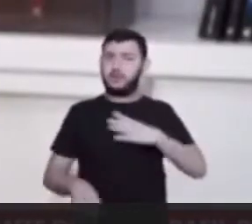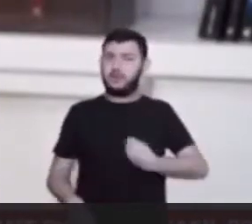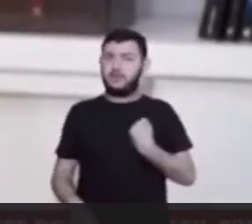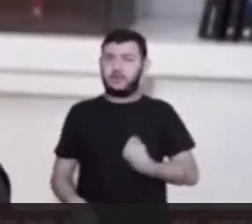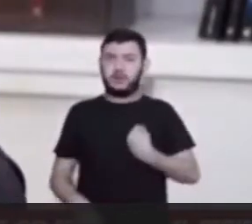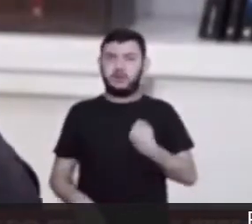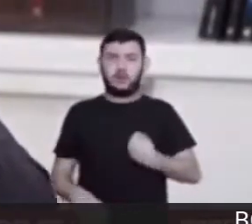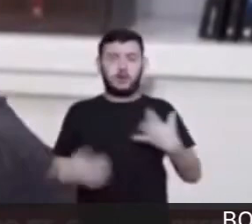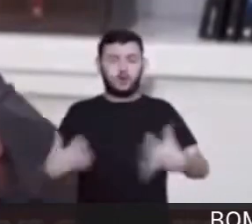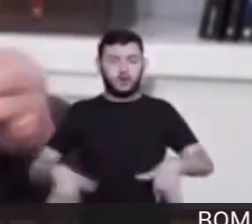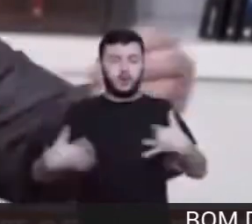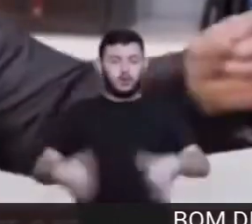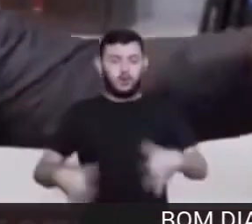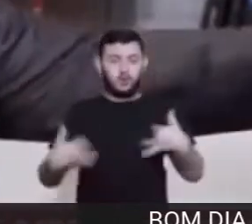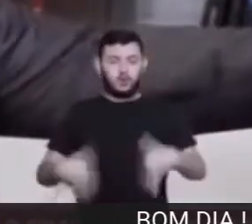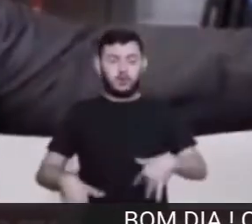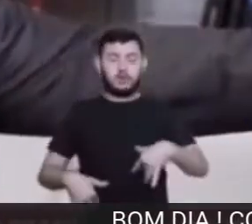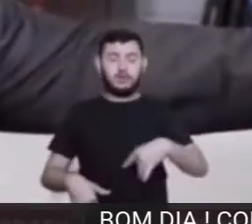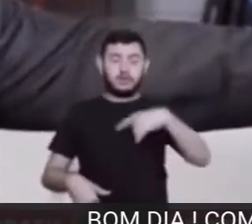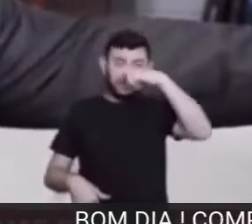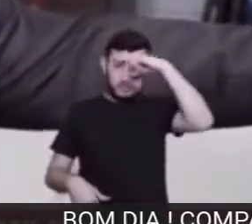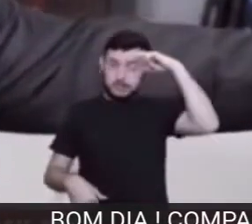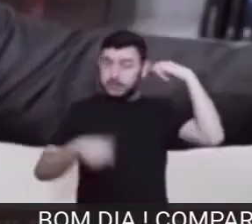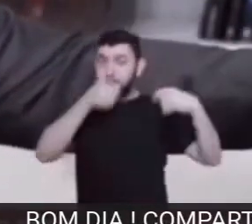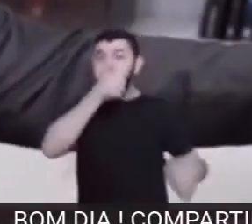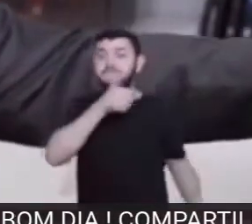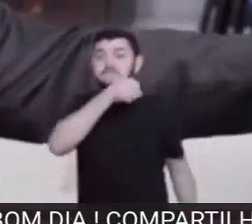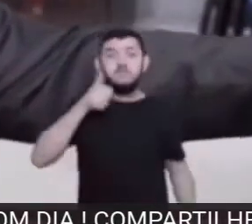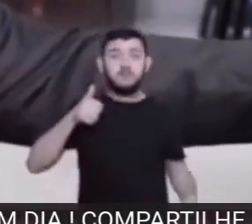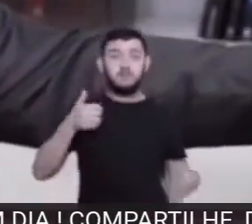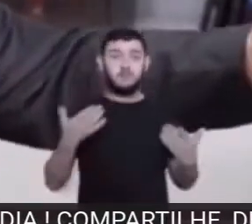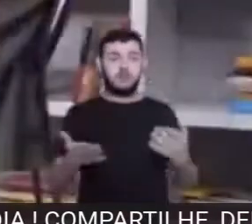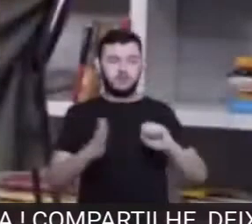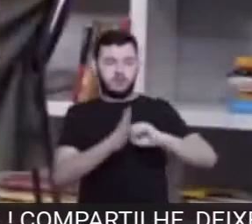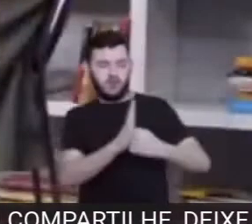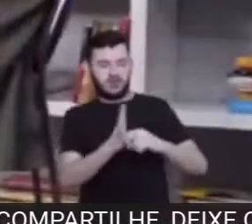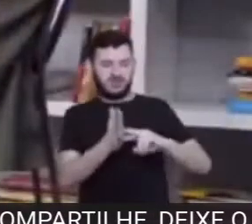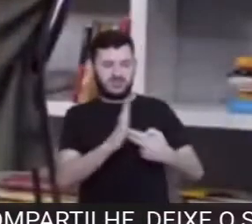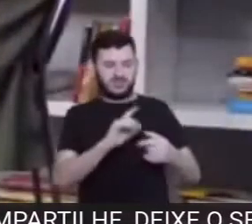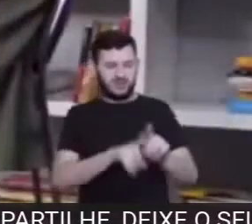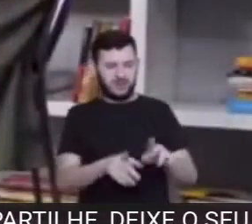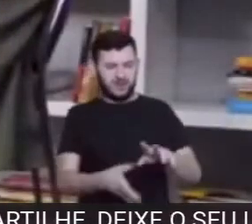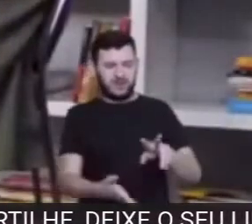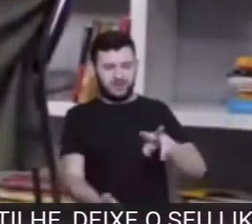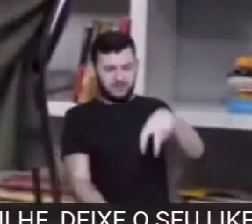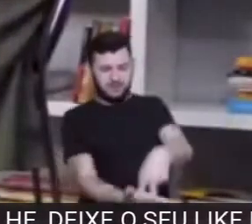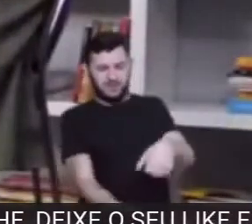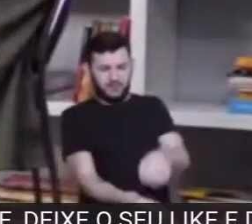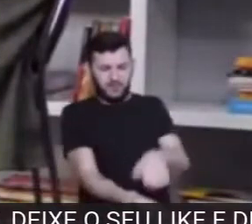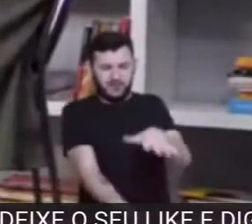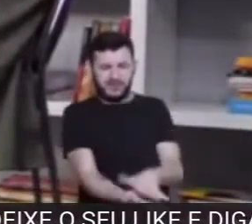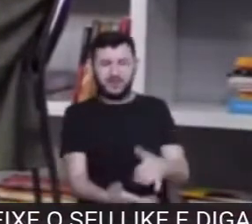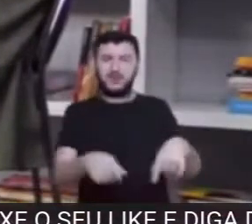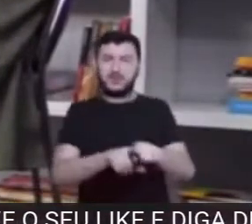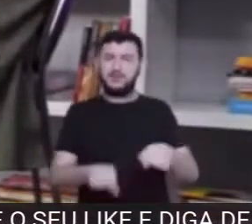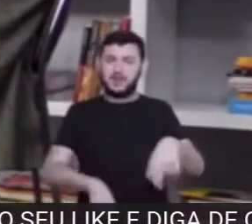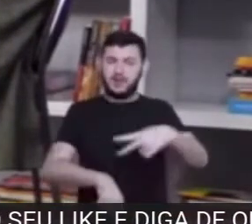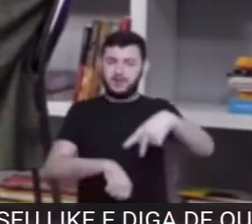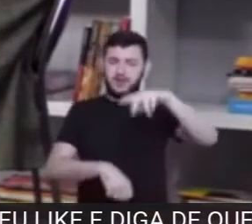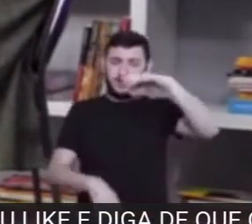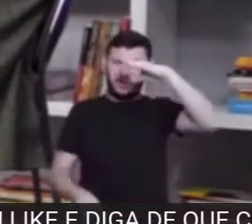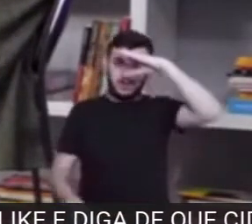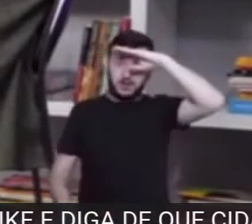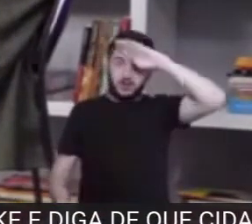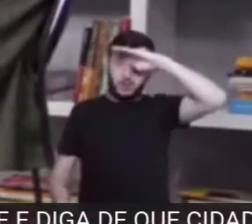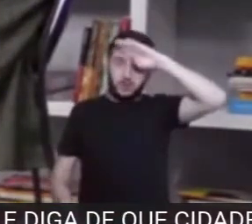contra o bloqueio, porque o bloqueio não é uma punição. O bloqueio é a Venezuela. Sabe? É, o bloqueio. E a Cuba, que ontem a ONU derrubou, né? Vamos